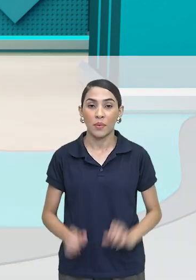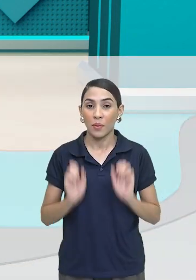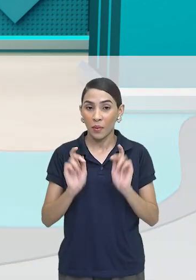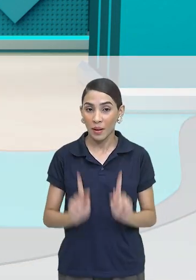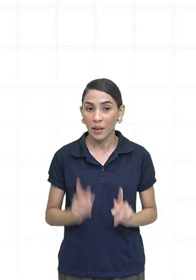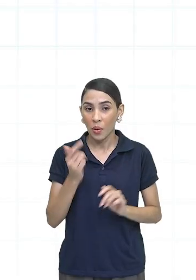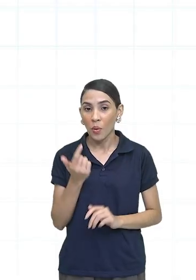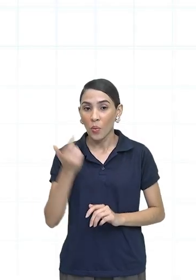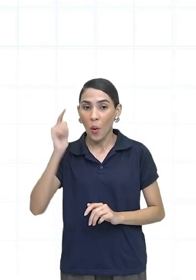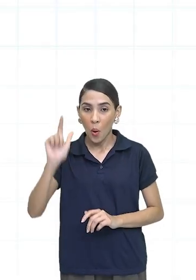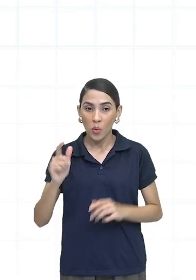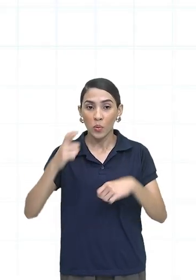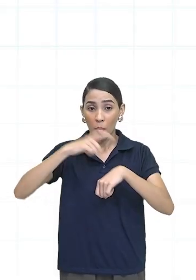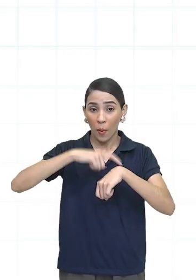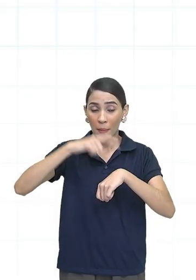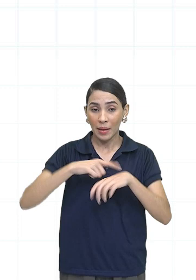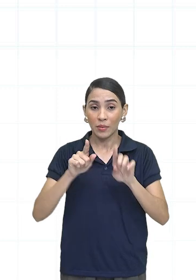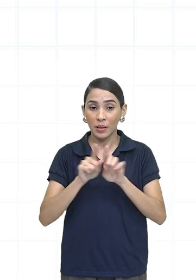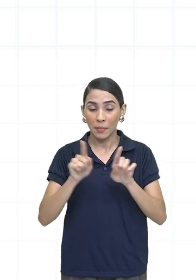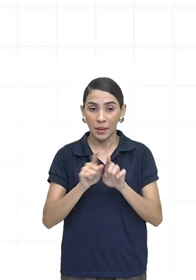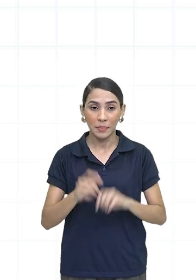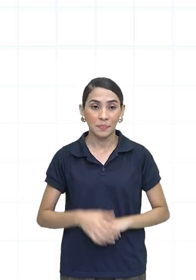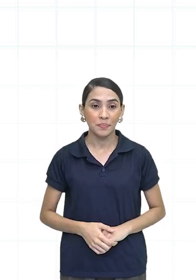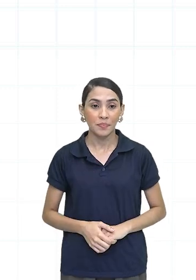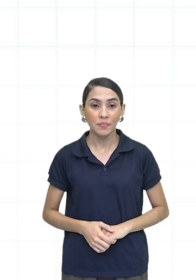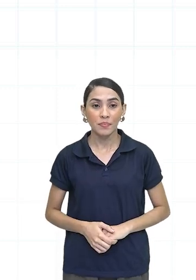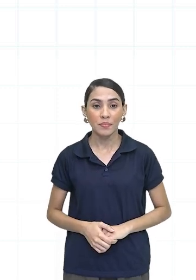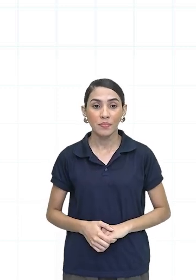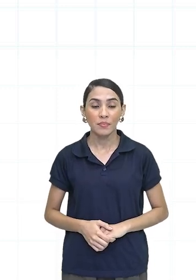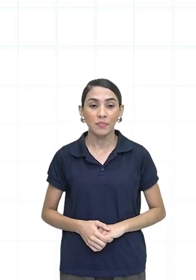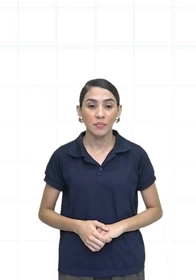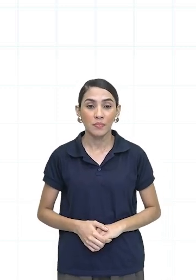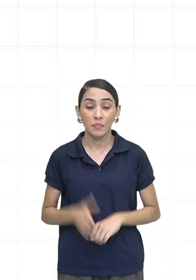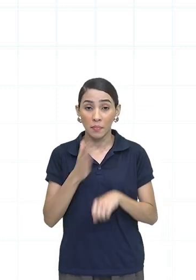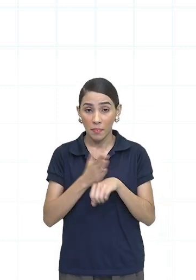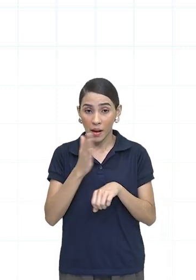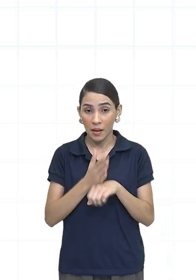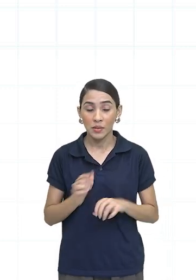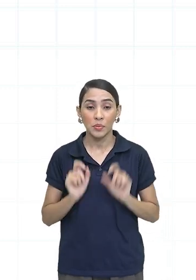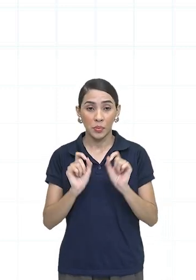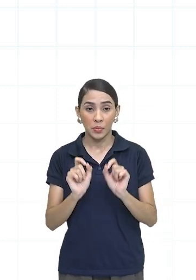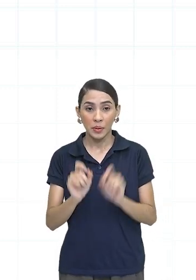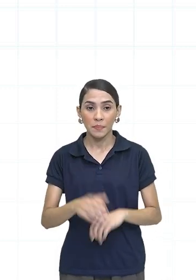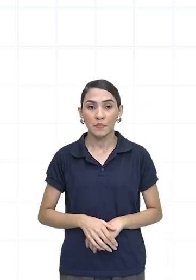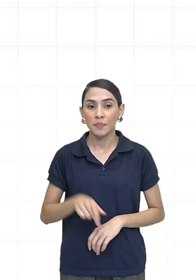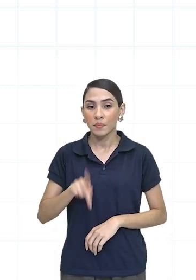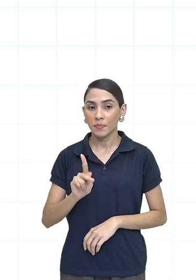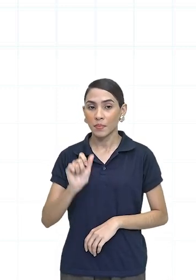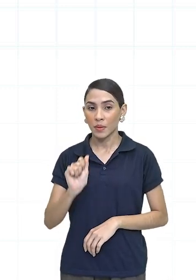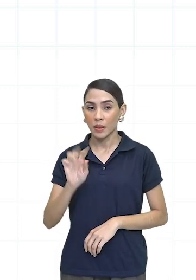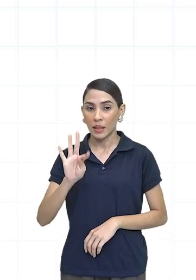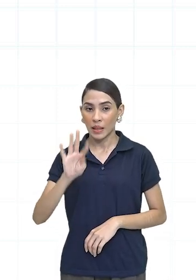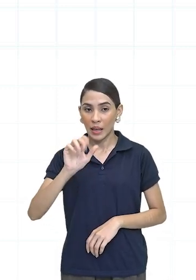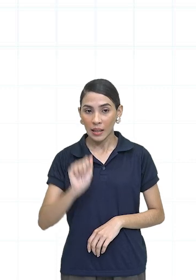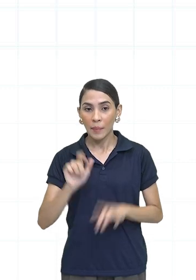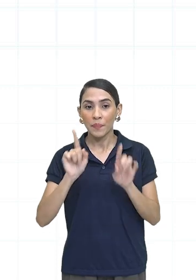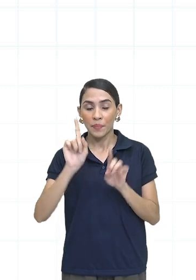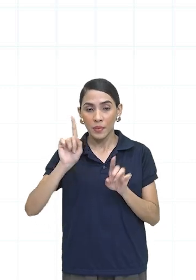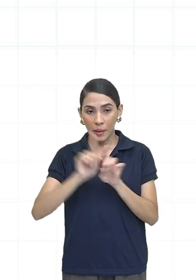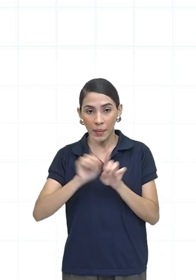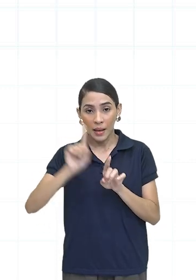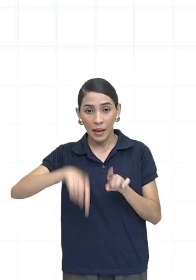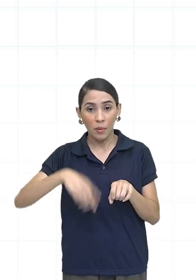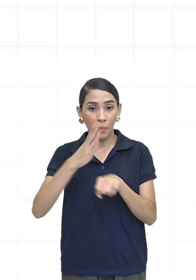Outro momento da luta, vamos ver, parte do treinamento da luta, é a kata. É o treino